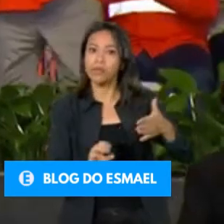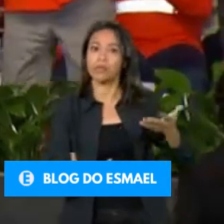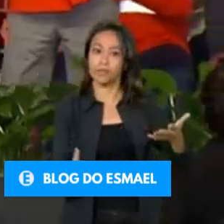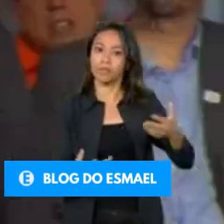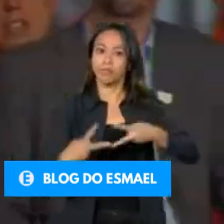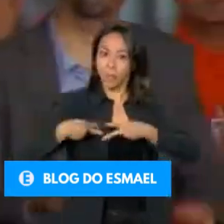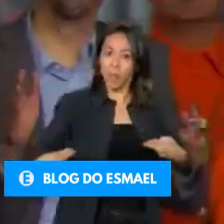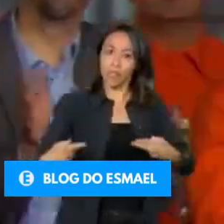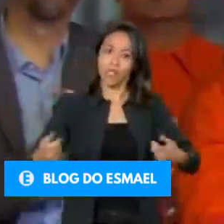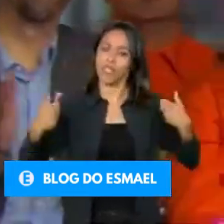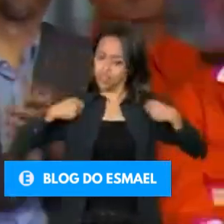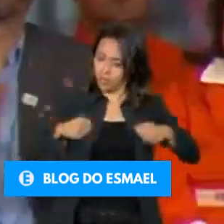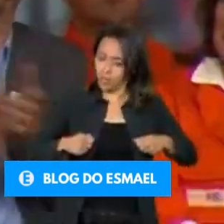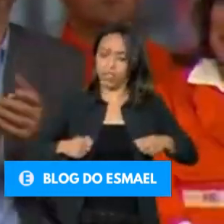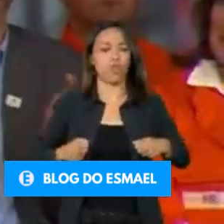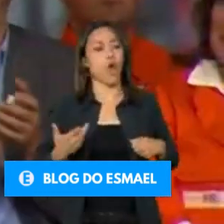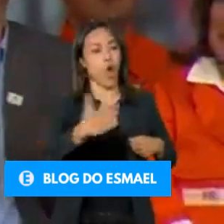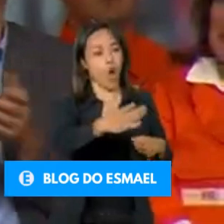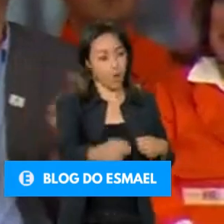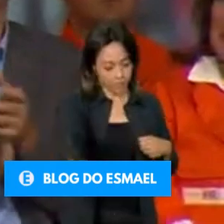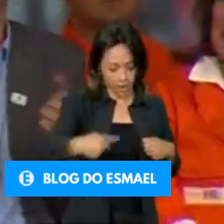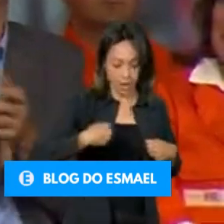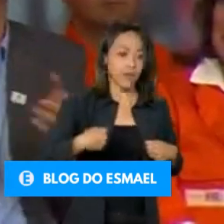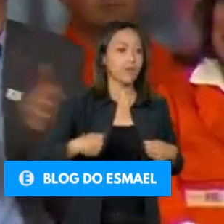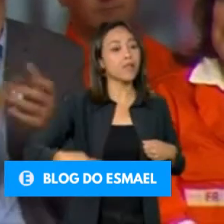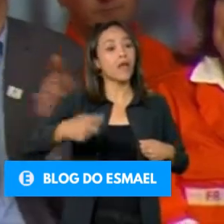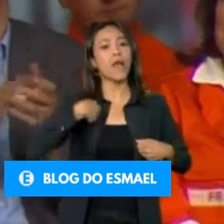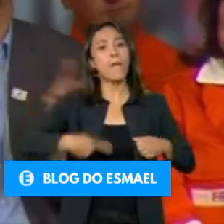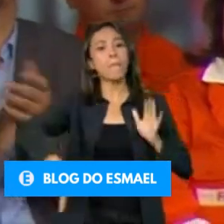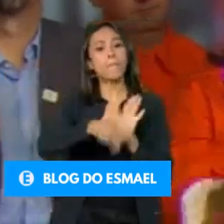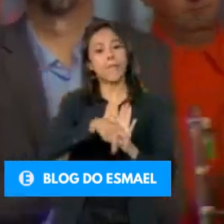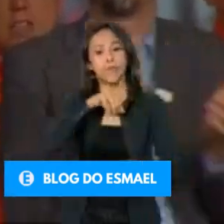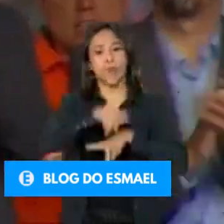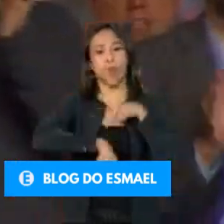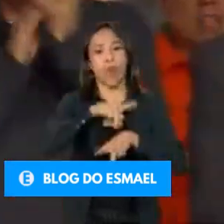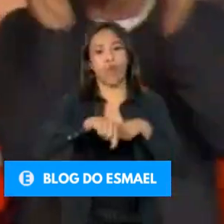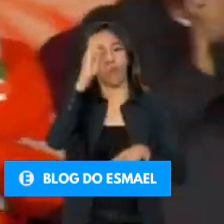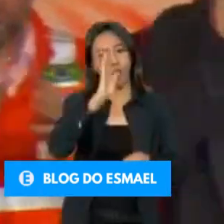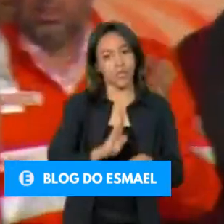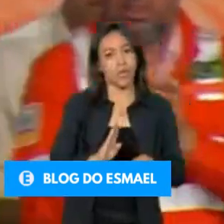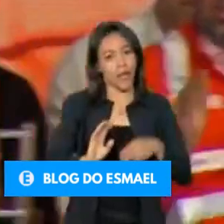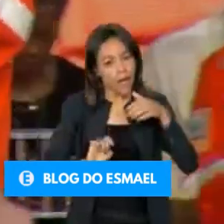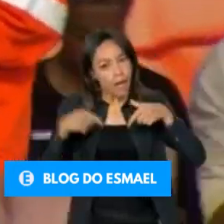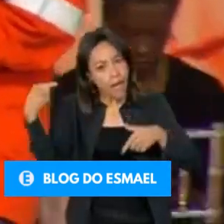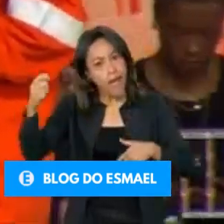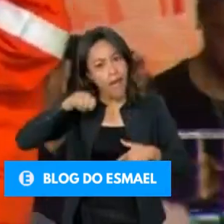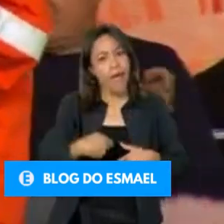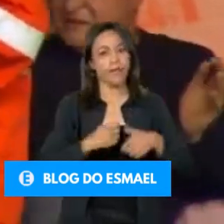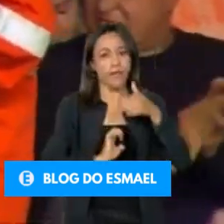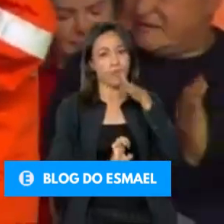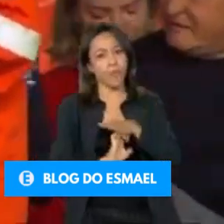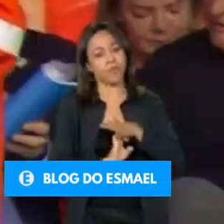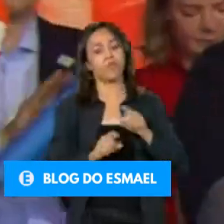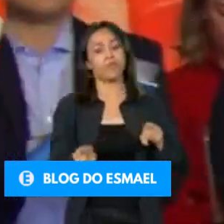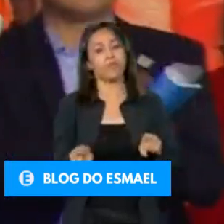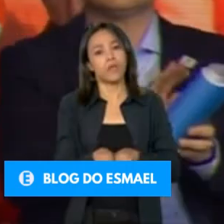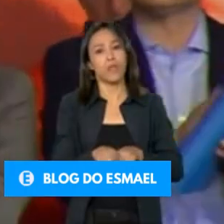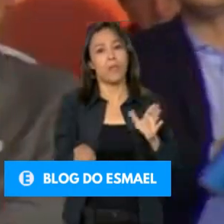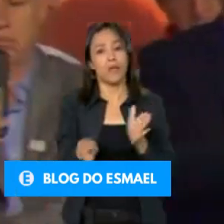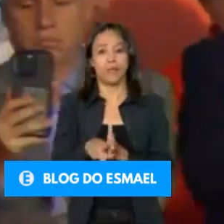dessa e dizer: a Petrobras é do povo brasileiro, e se é do povo brasileiro, ela é também do presidente da República.